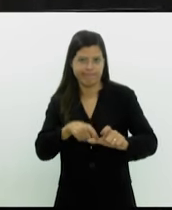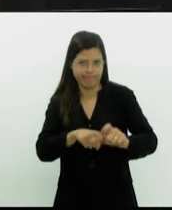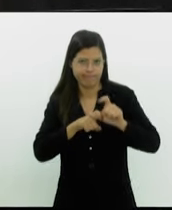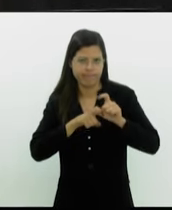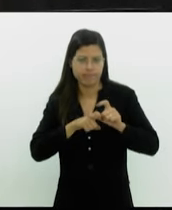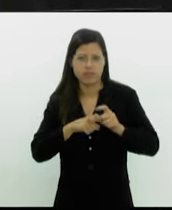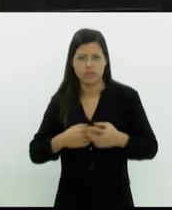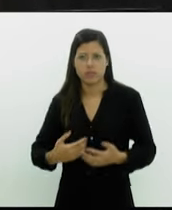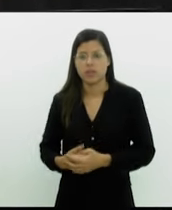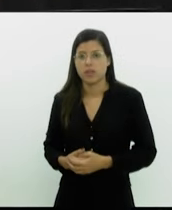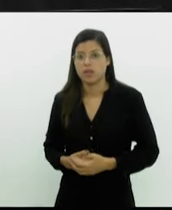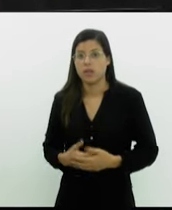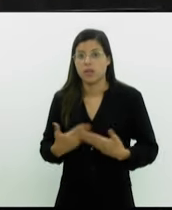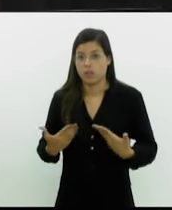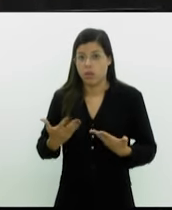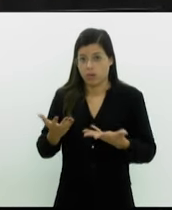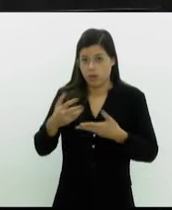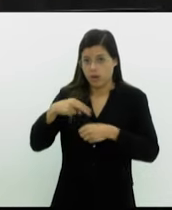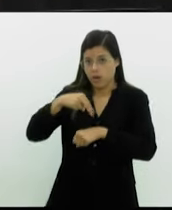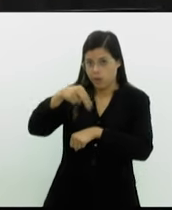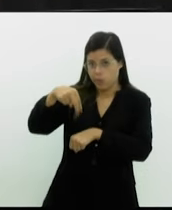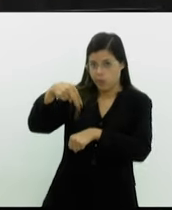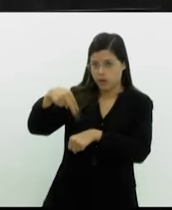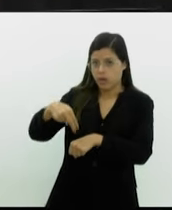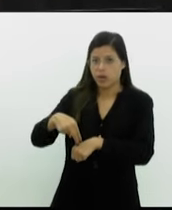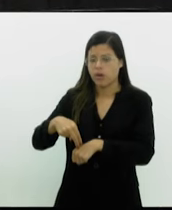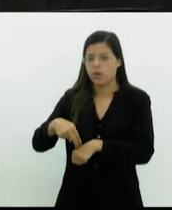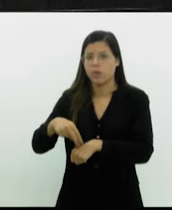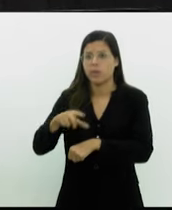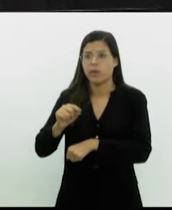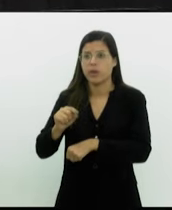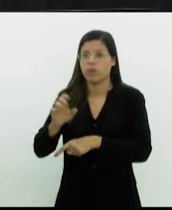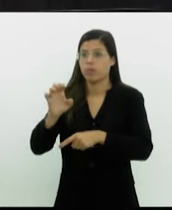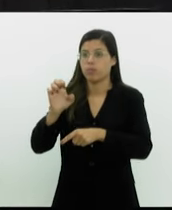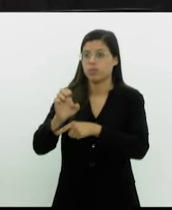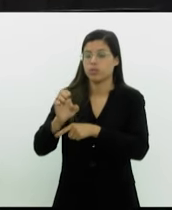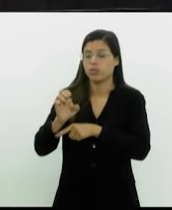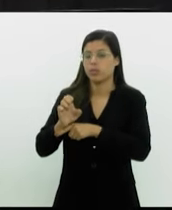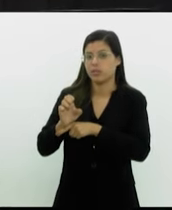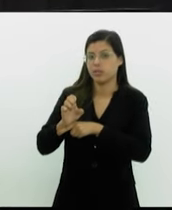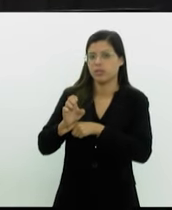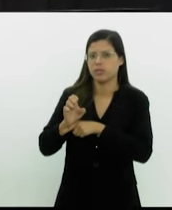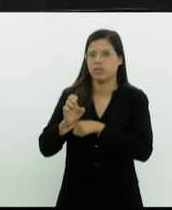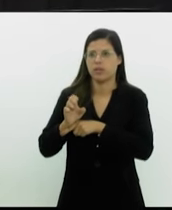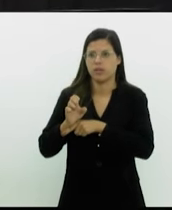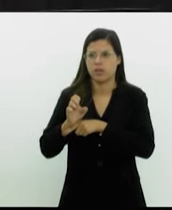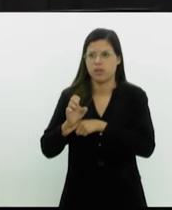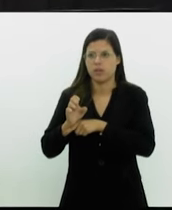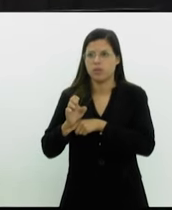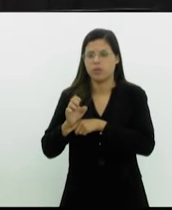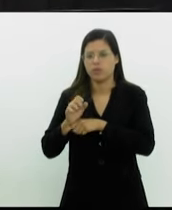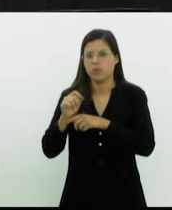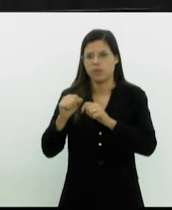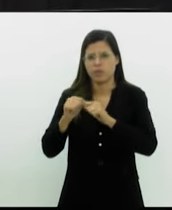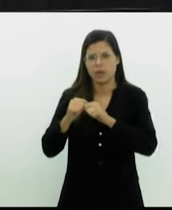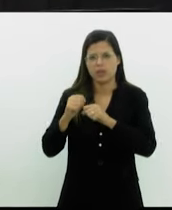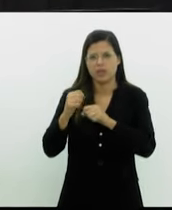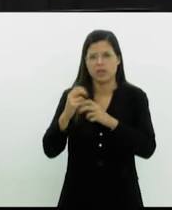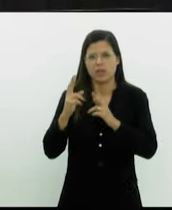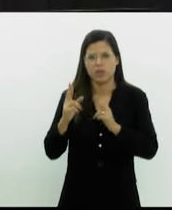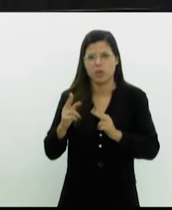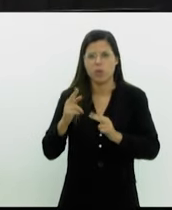Então, quer mesmo a União, é que o Estado entre, como a fez entre 17 e